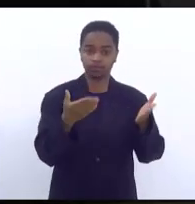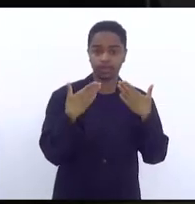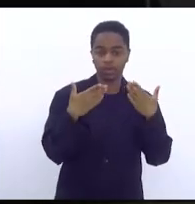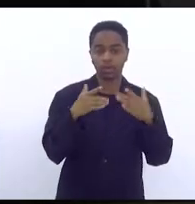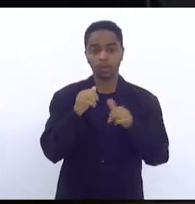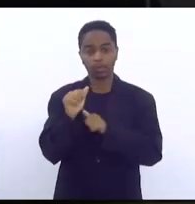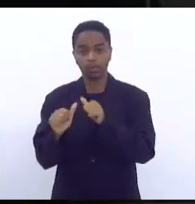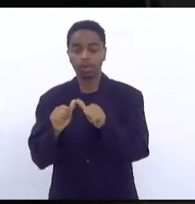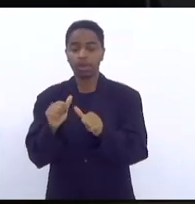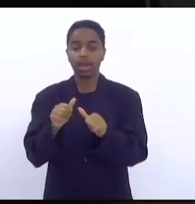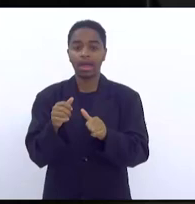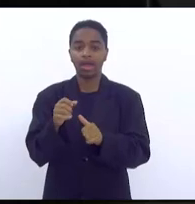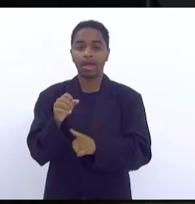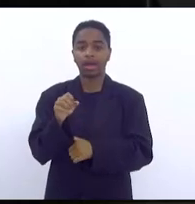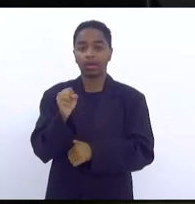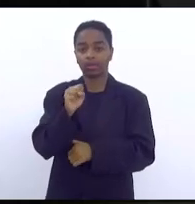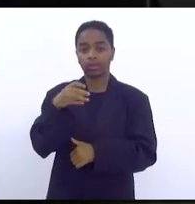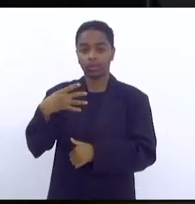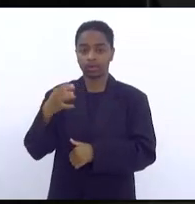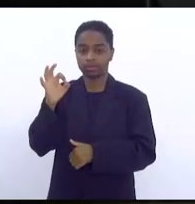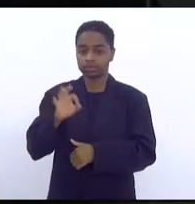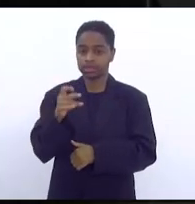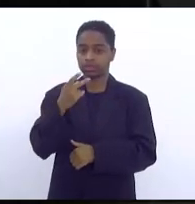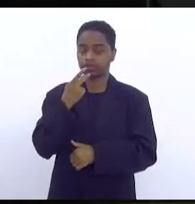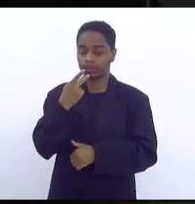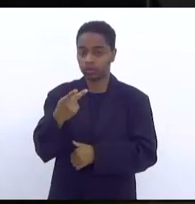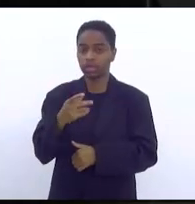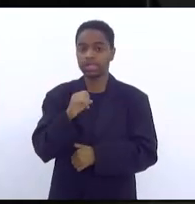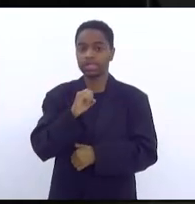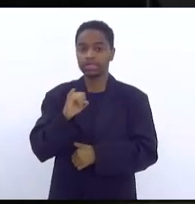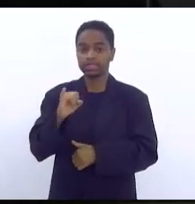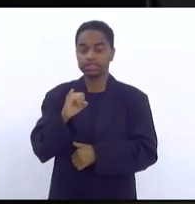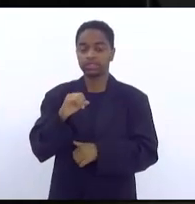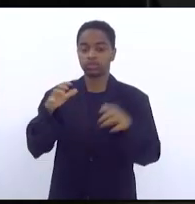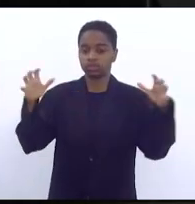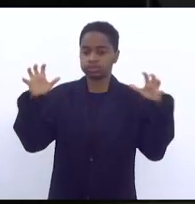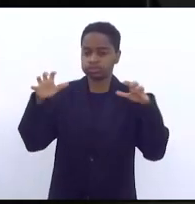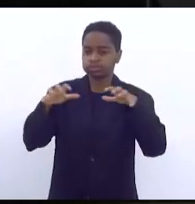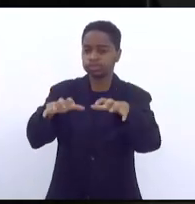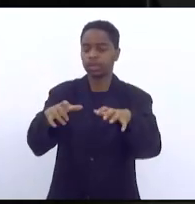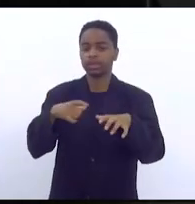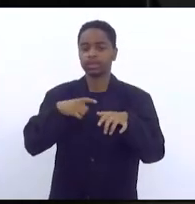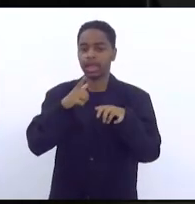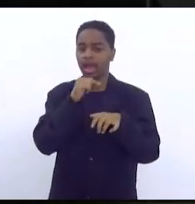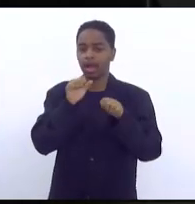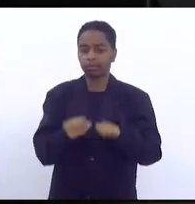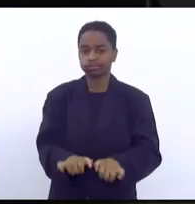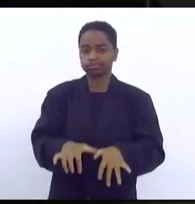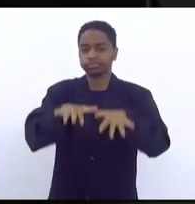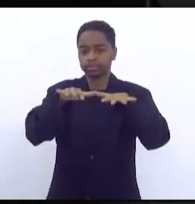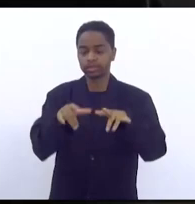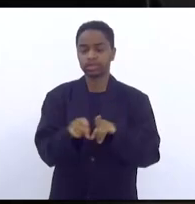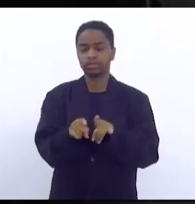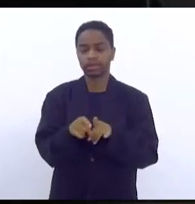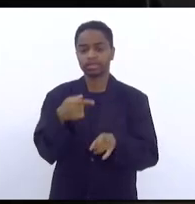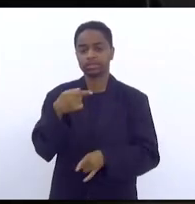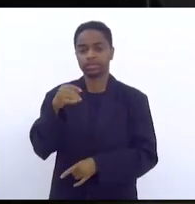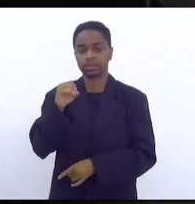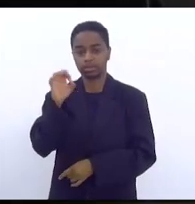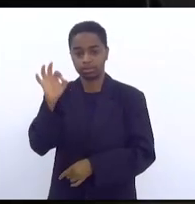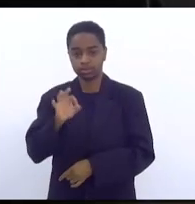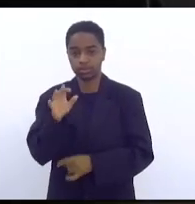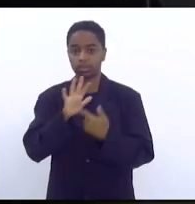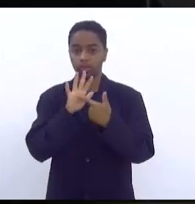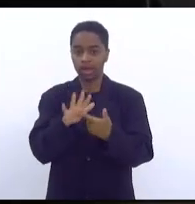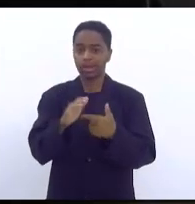relataram que fica alagado após eventos de precipitações e 79 por abordaram que E esse episódio piorou nos